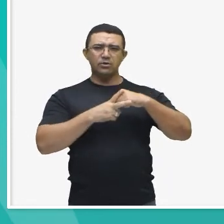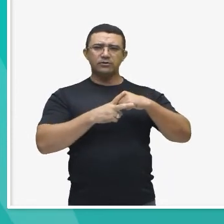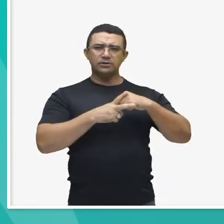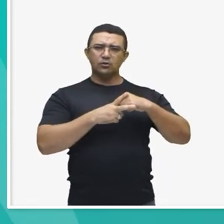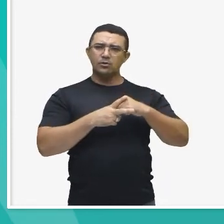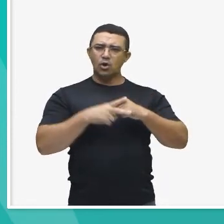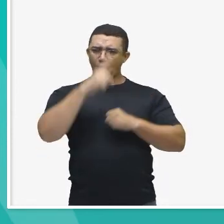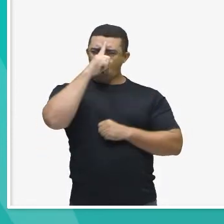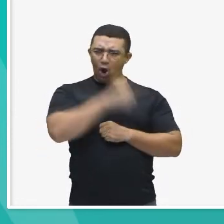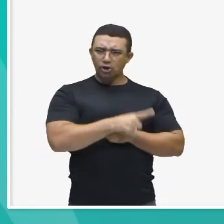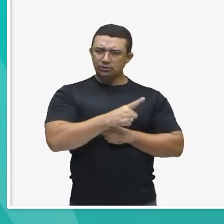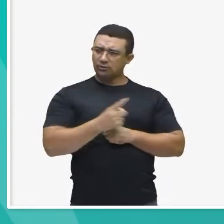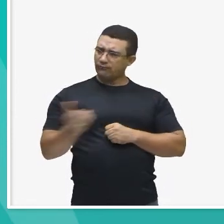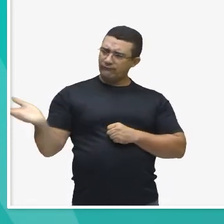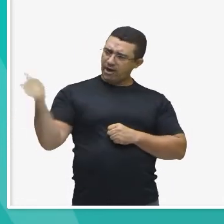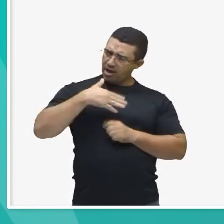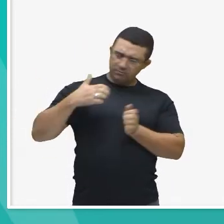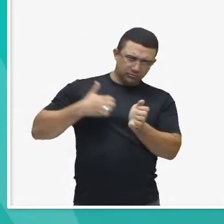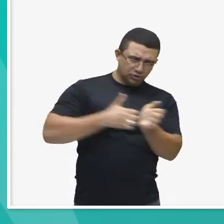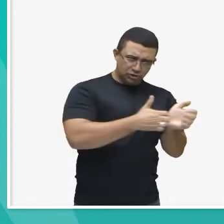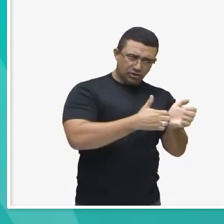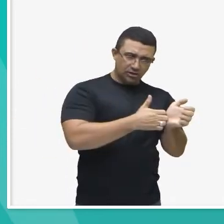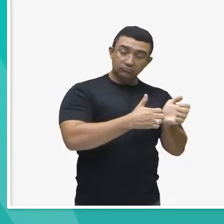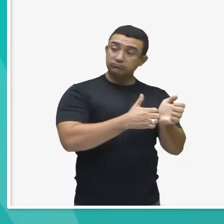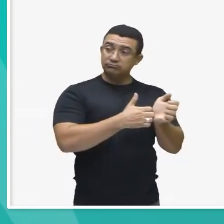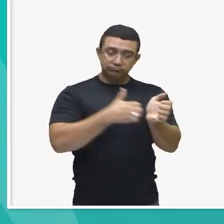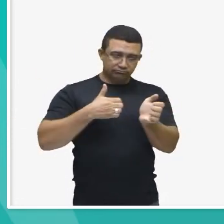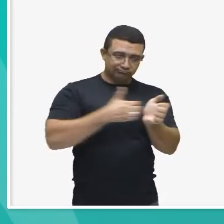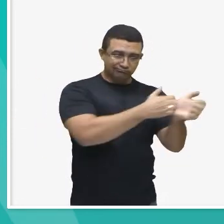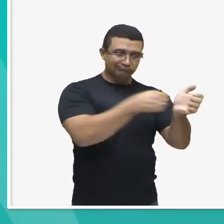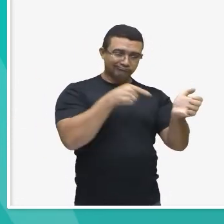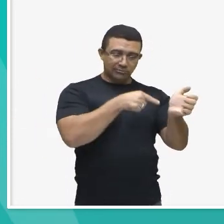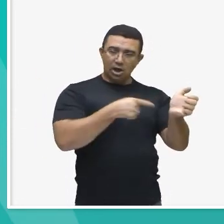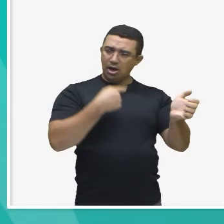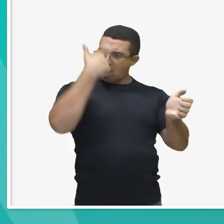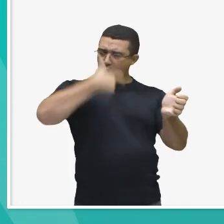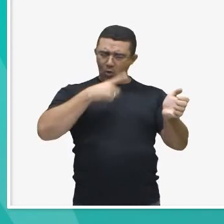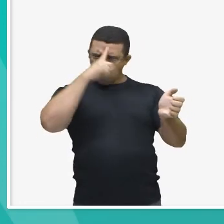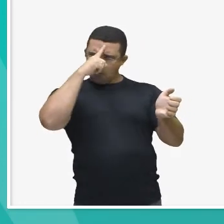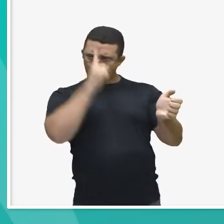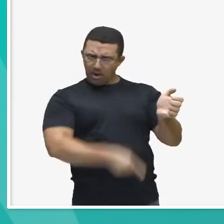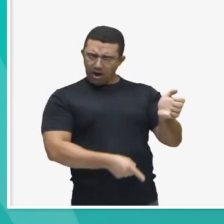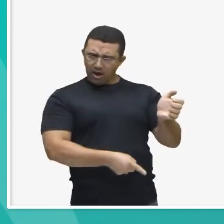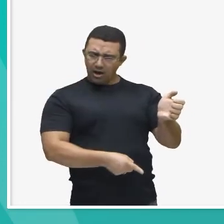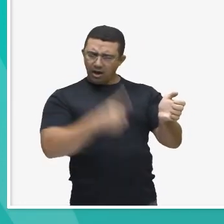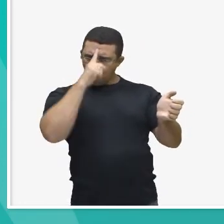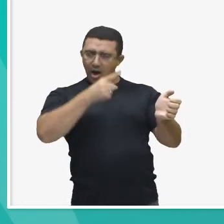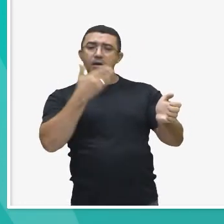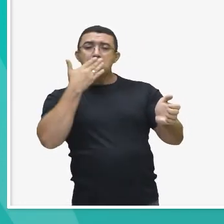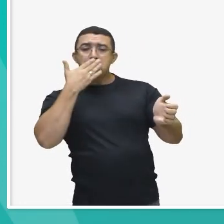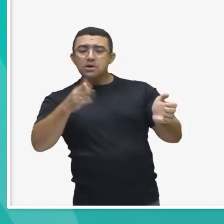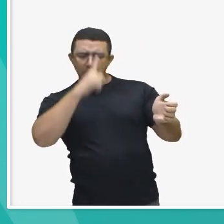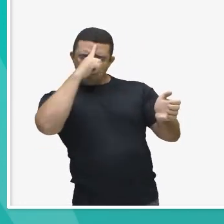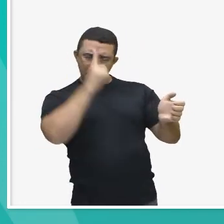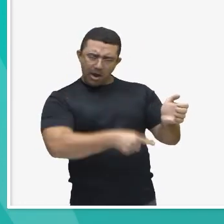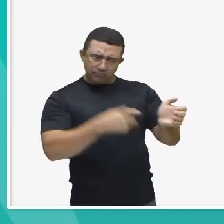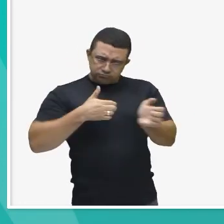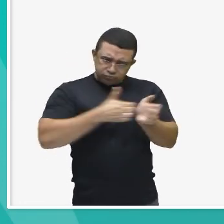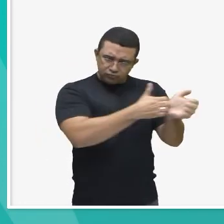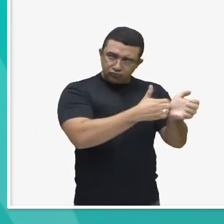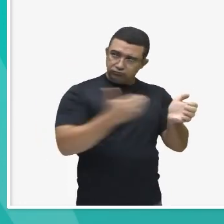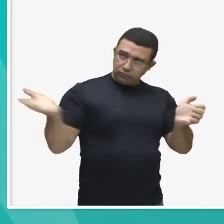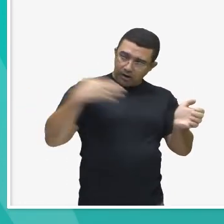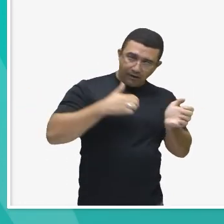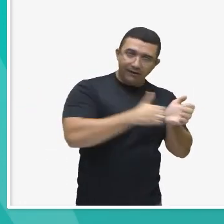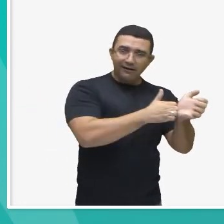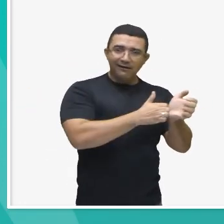afirmativo. Então, sigam-me. Eu estou mandando, estou pedindo, né? Então,